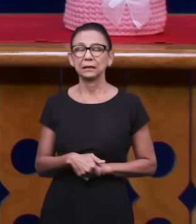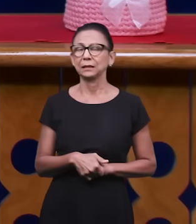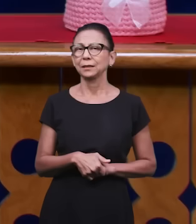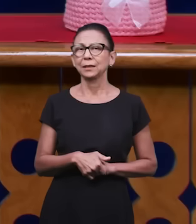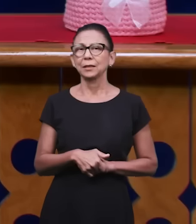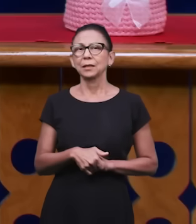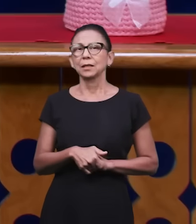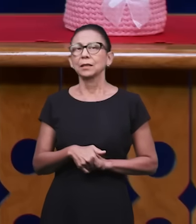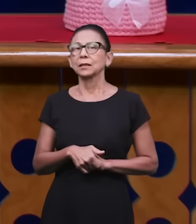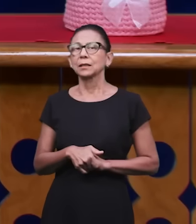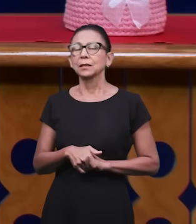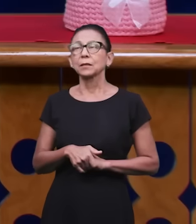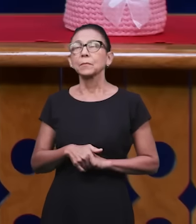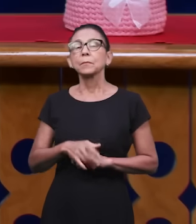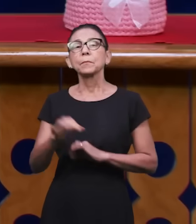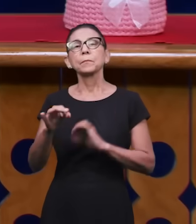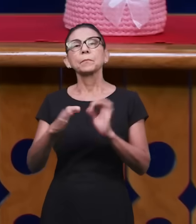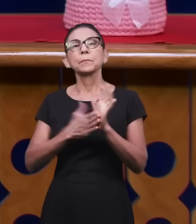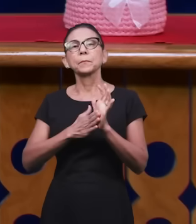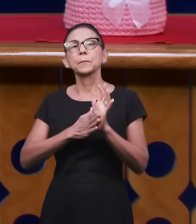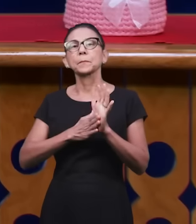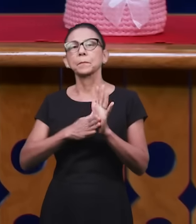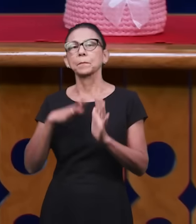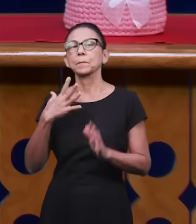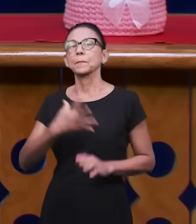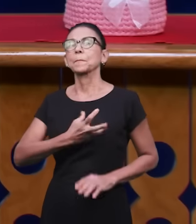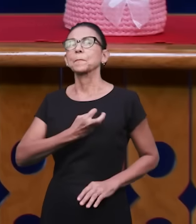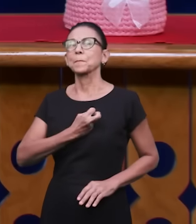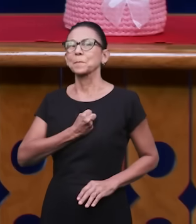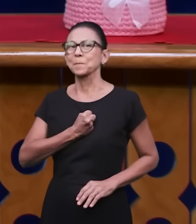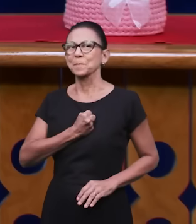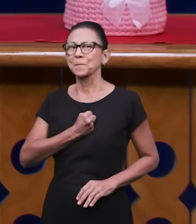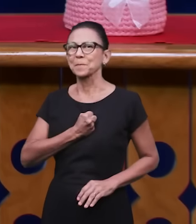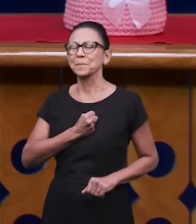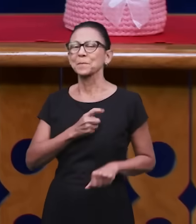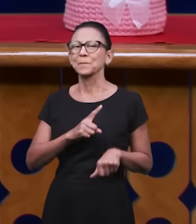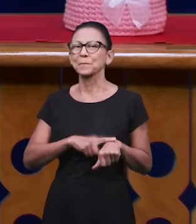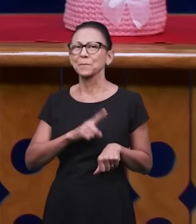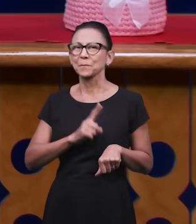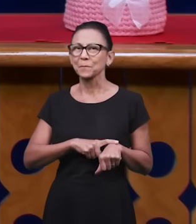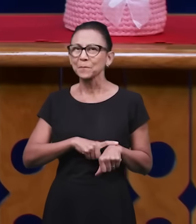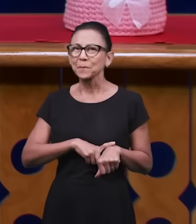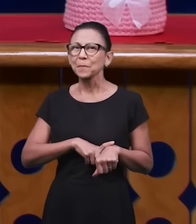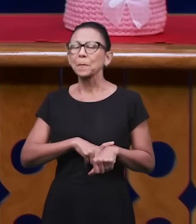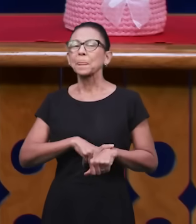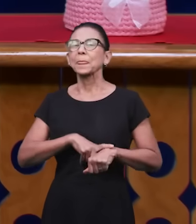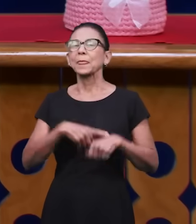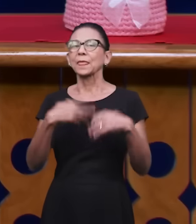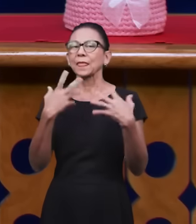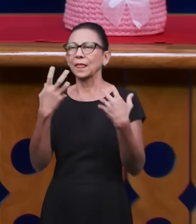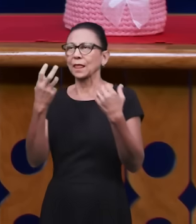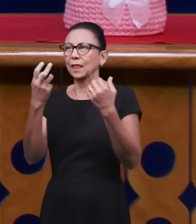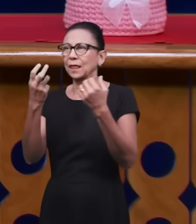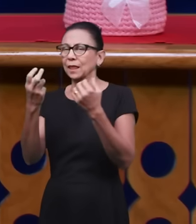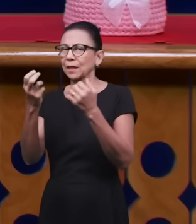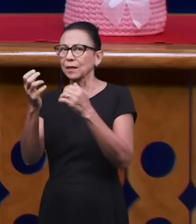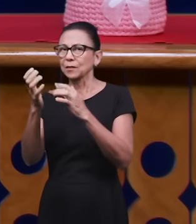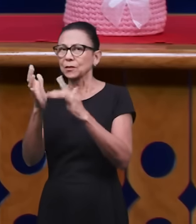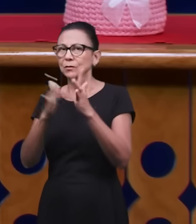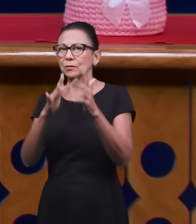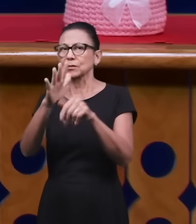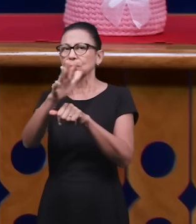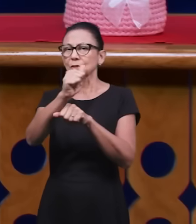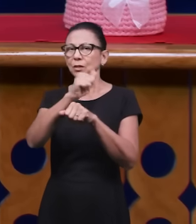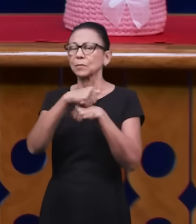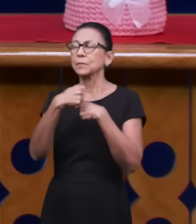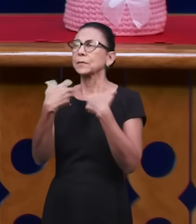consolida realmente na salvação quando você é enviado. Então você tem o vinde a mim e depois você